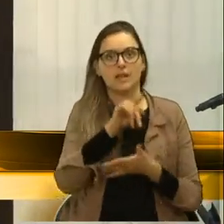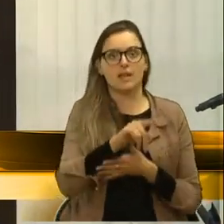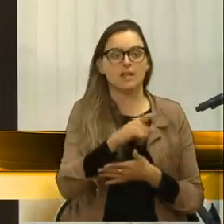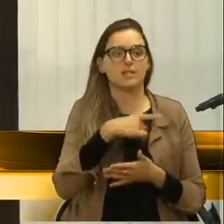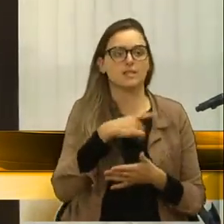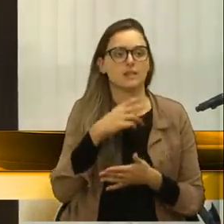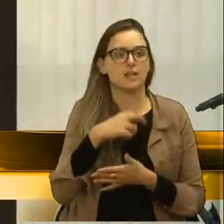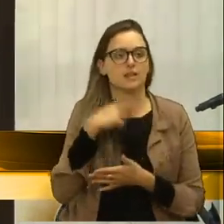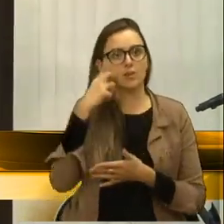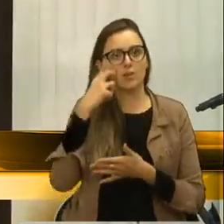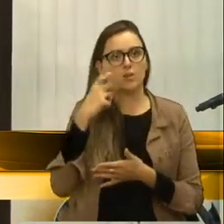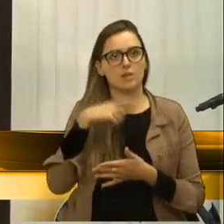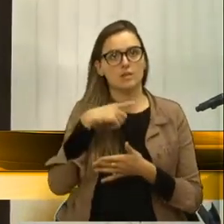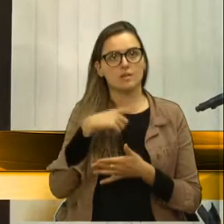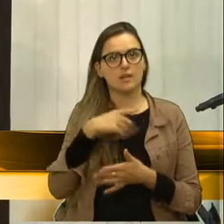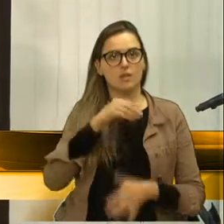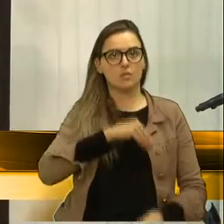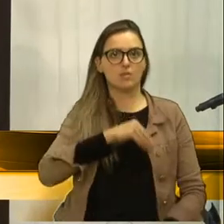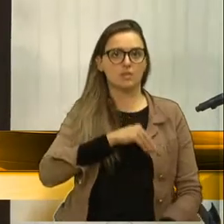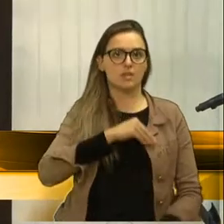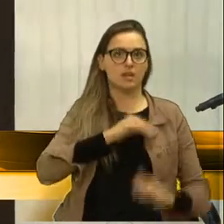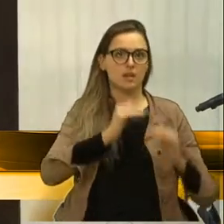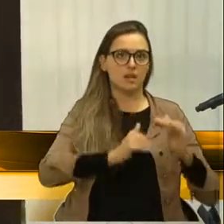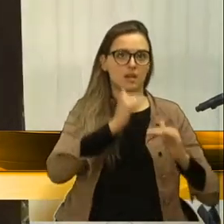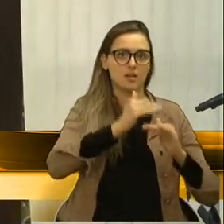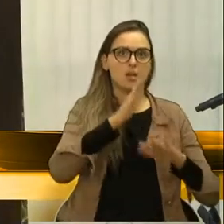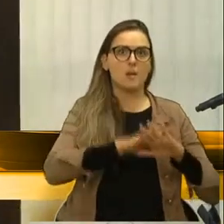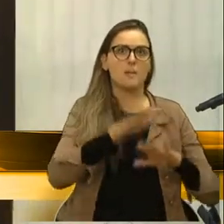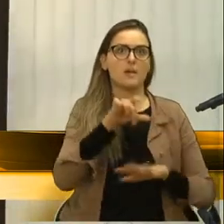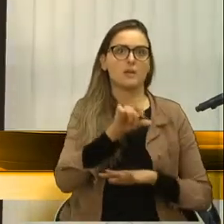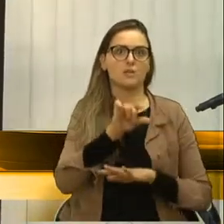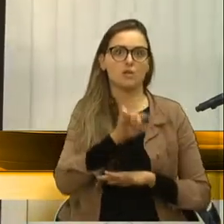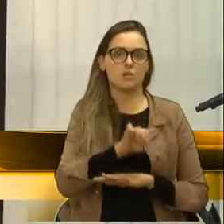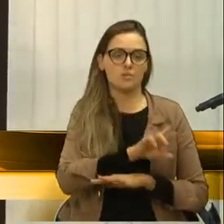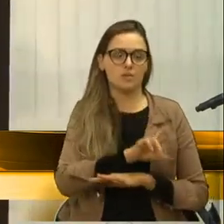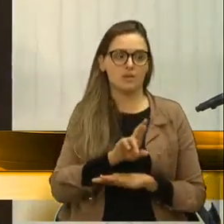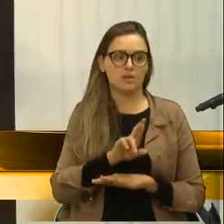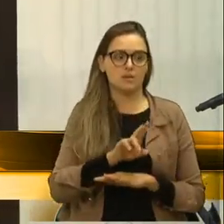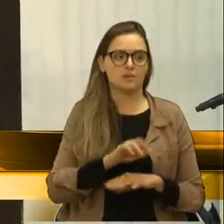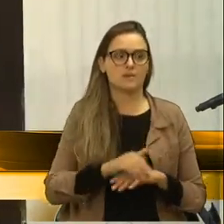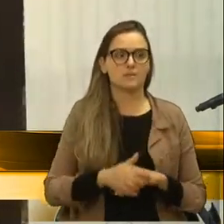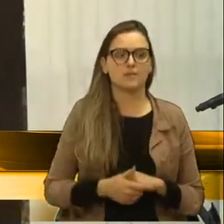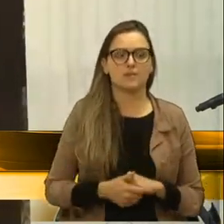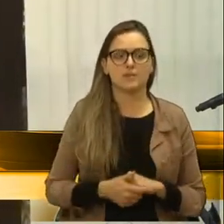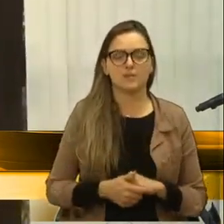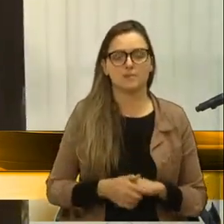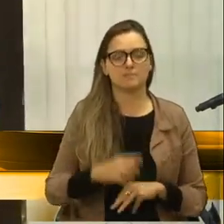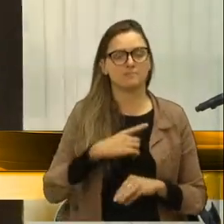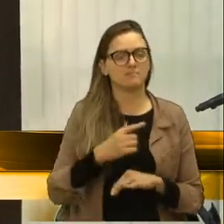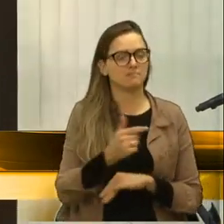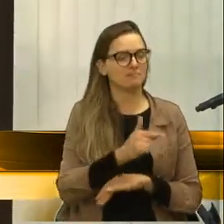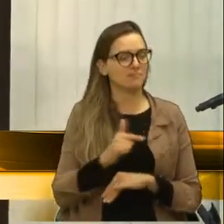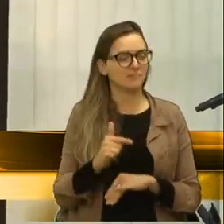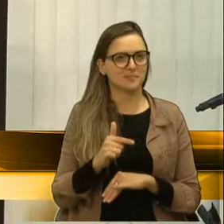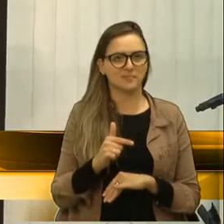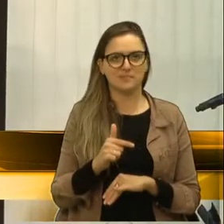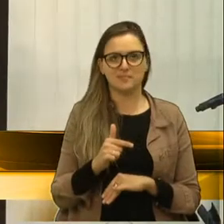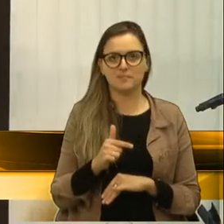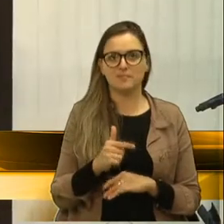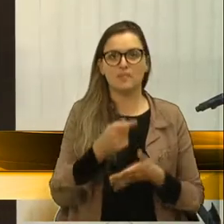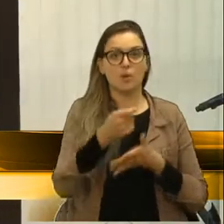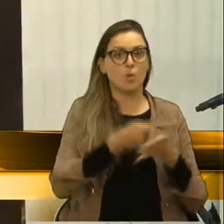constrangidos de ficar parado com salários acima de R$ 9.000 mensais, sem ter o que fazer, porque as atribuições de